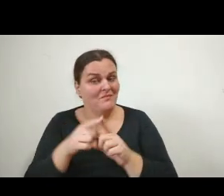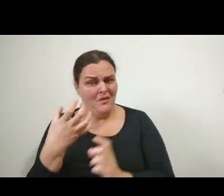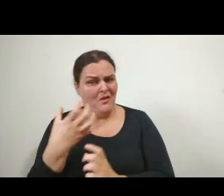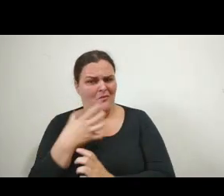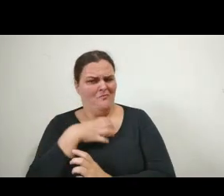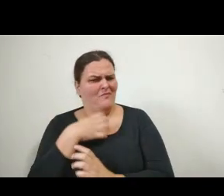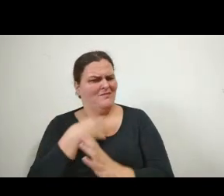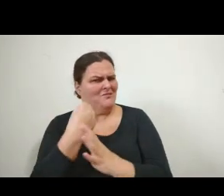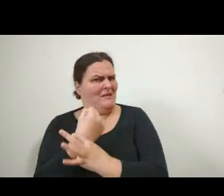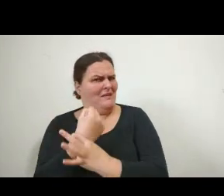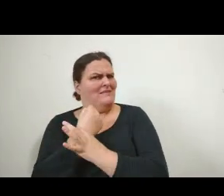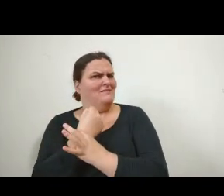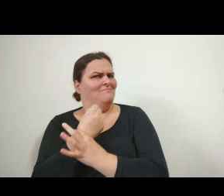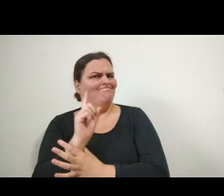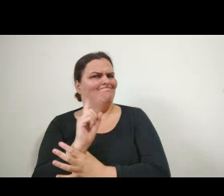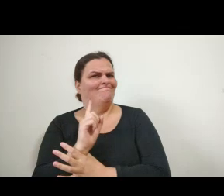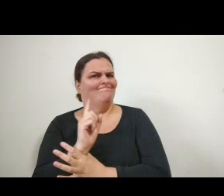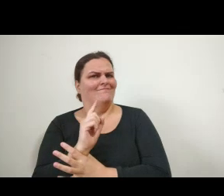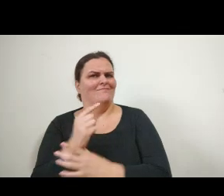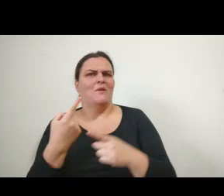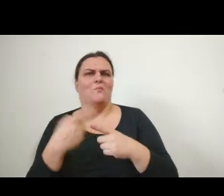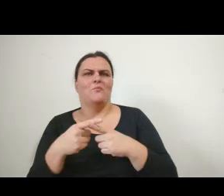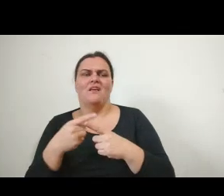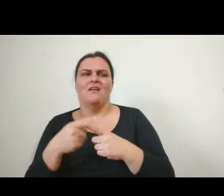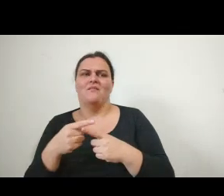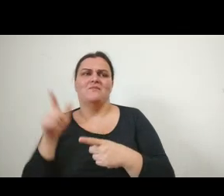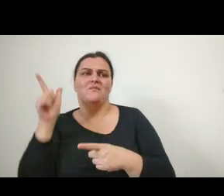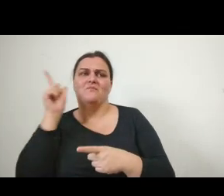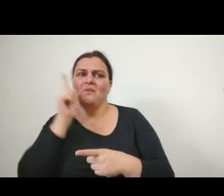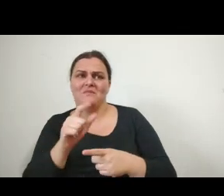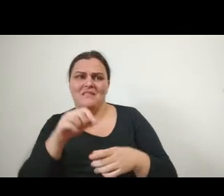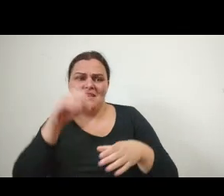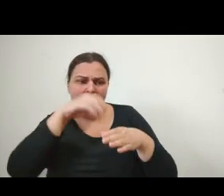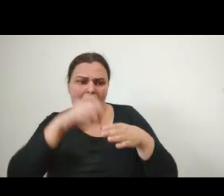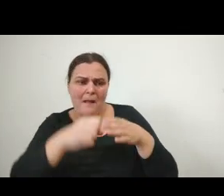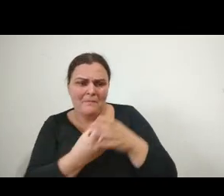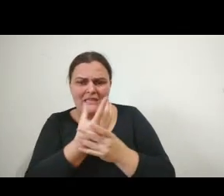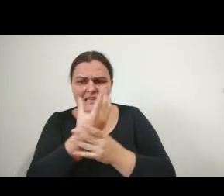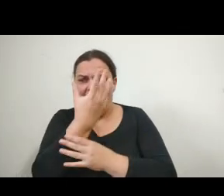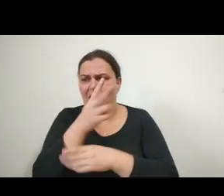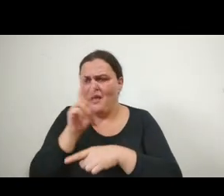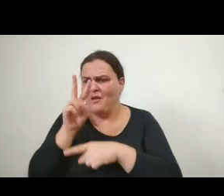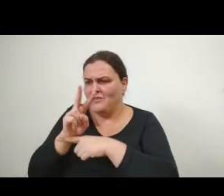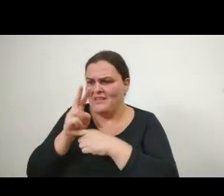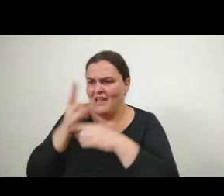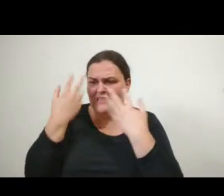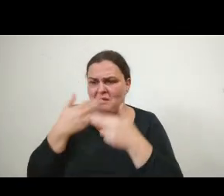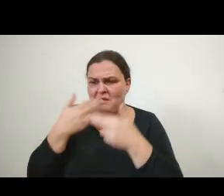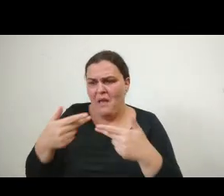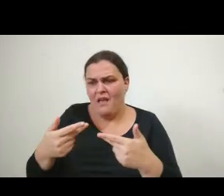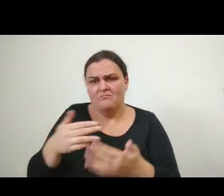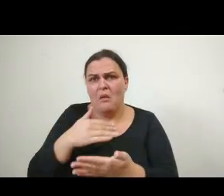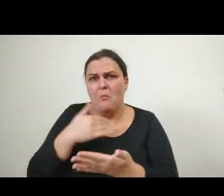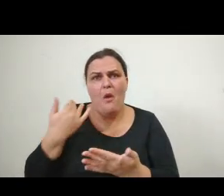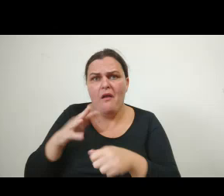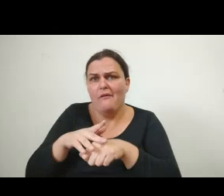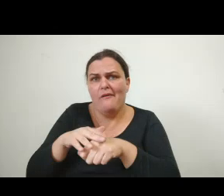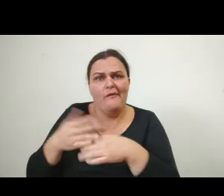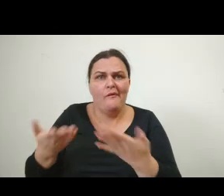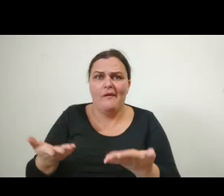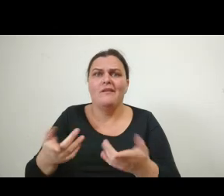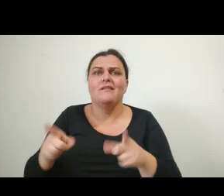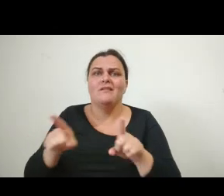climáticas na produção de alimentos, na agricultura, na pecuária. Vamos ter consequências, né, desses